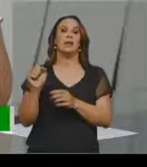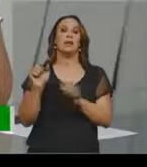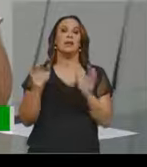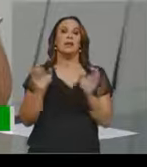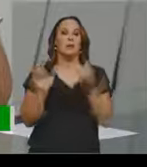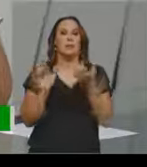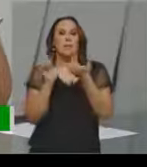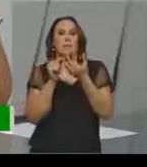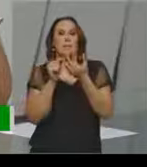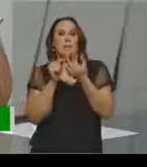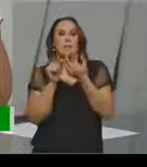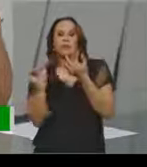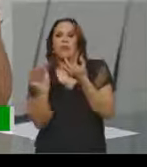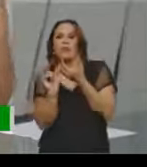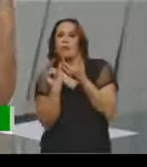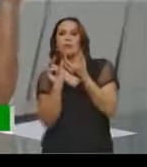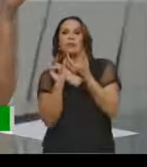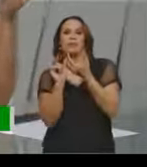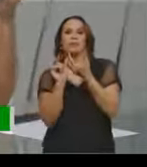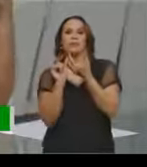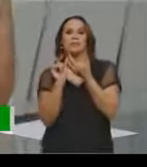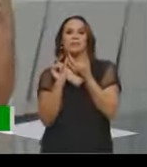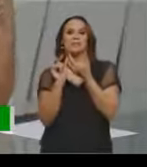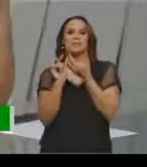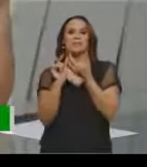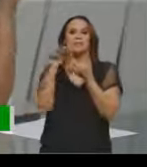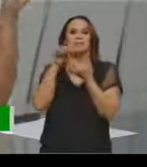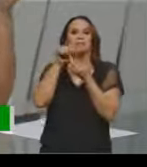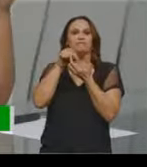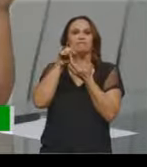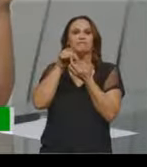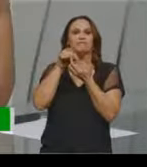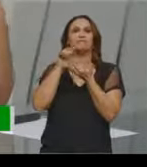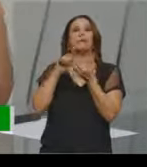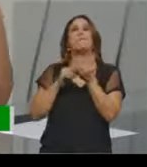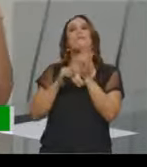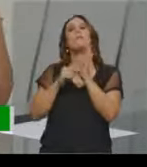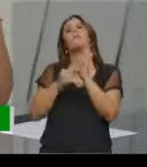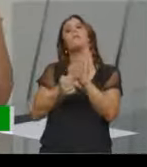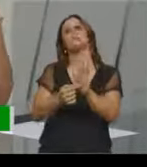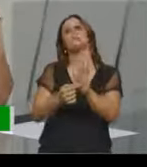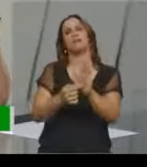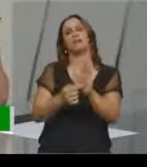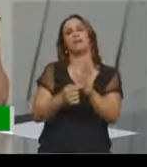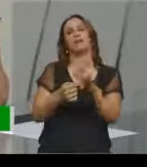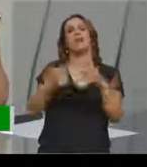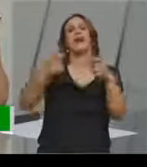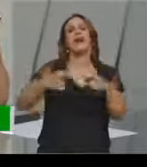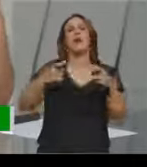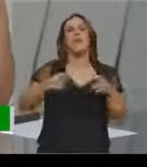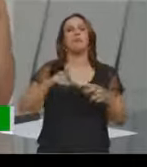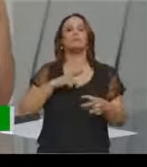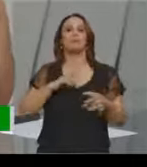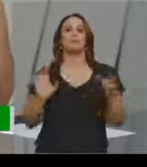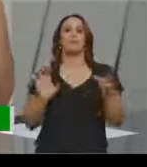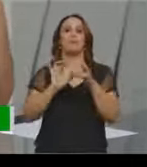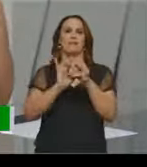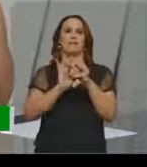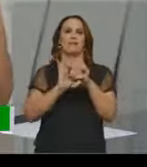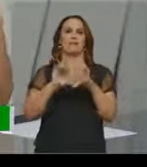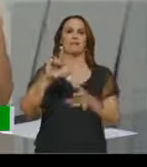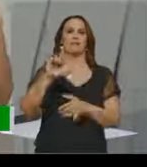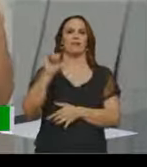justamente para poder identificar a posição desses ligantes. Então, quando eu tenho os meus ligantes